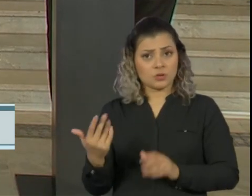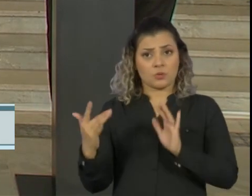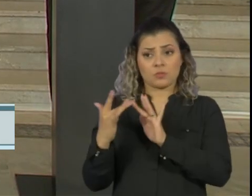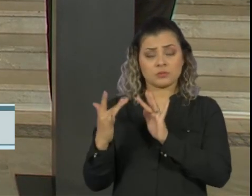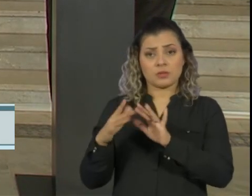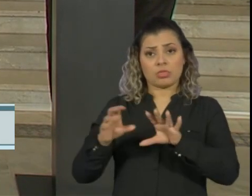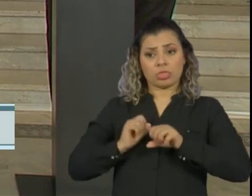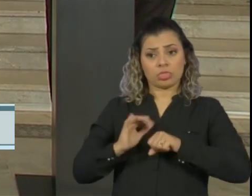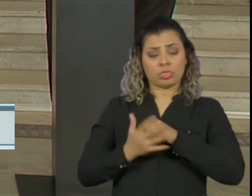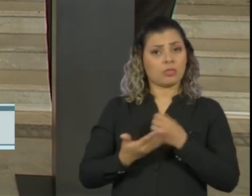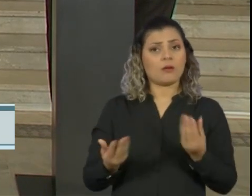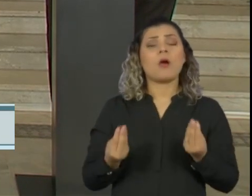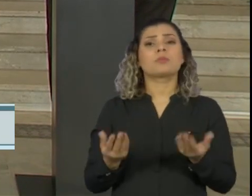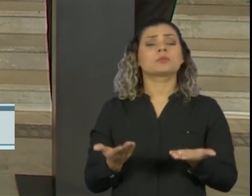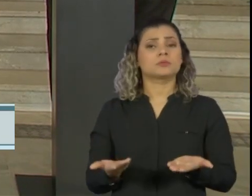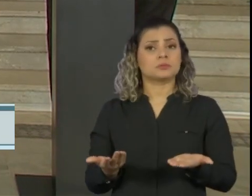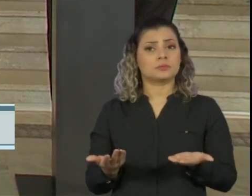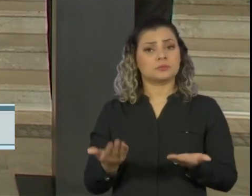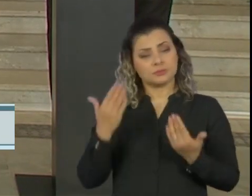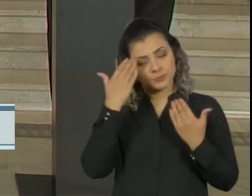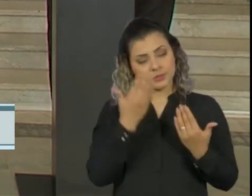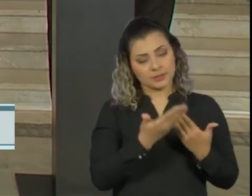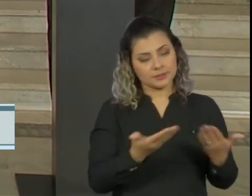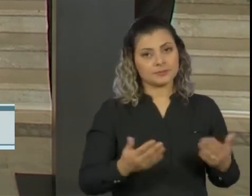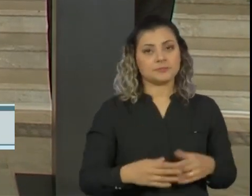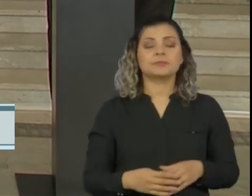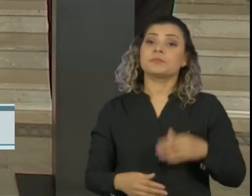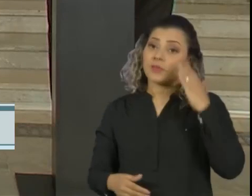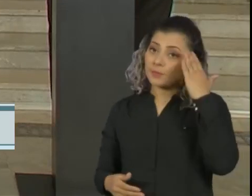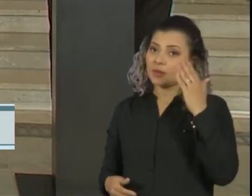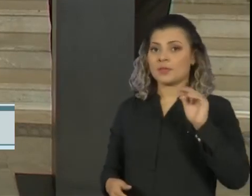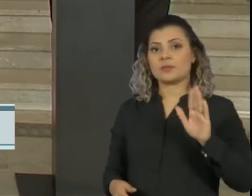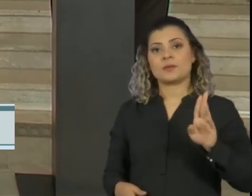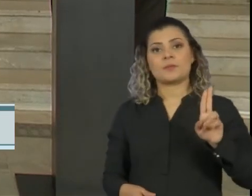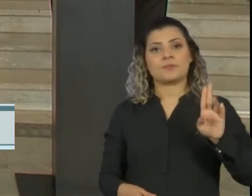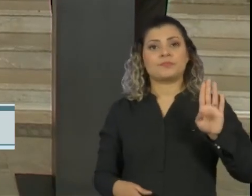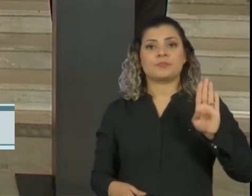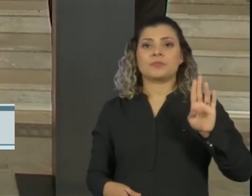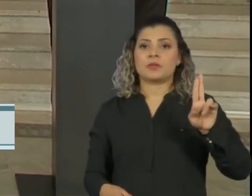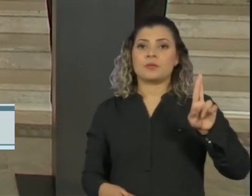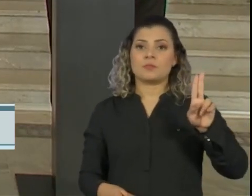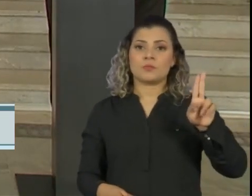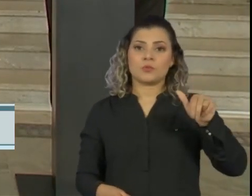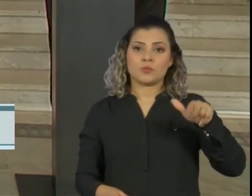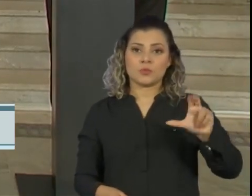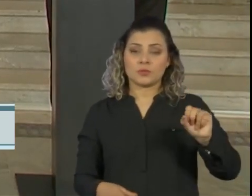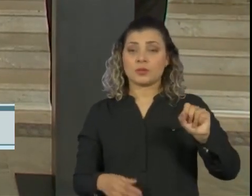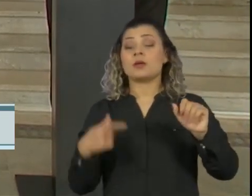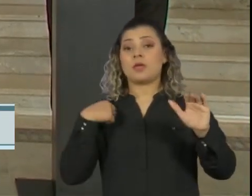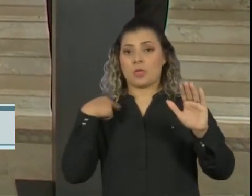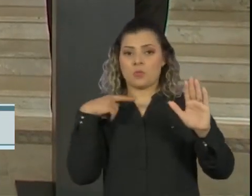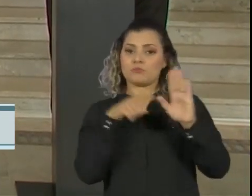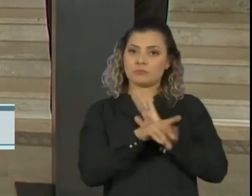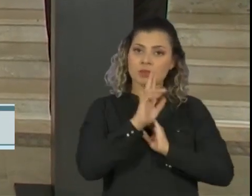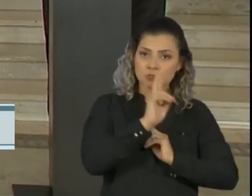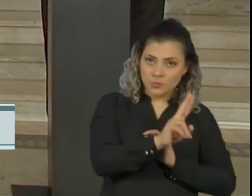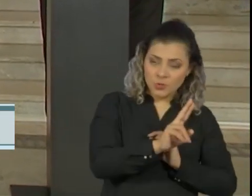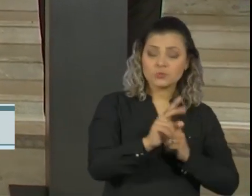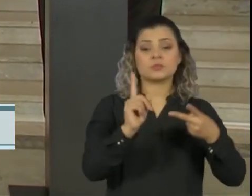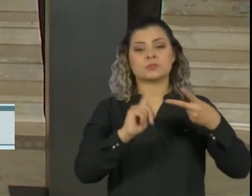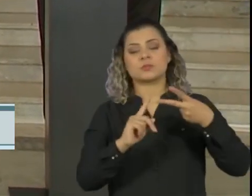contaminadas pela Covid-19? Obrigada. Obrigado, Bruna. A primeira pergunta eu mesmo respondo, a segunda, o Dr. Dimas Covas.